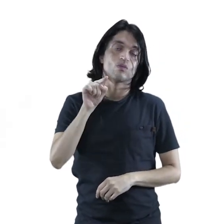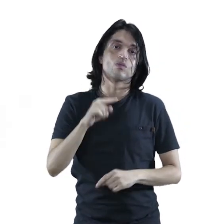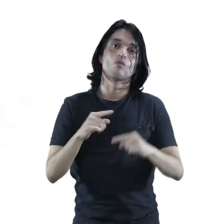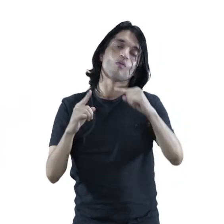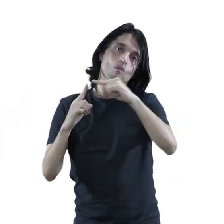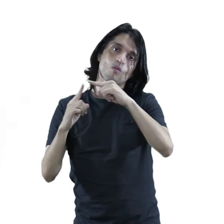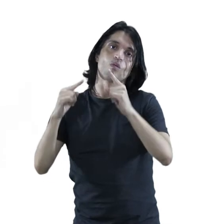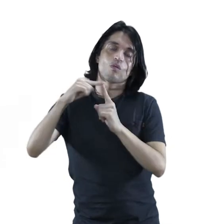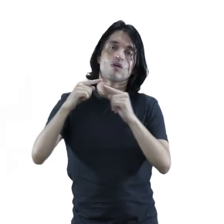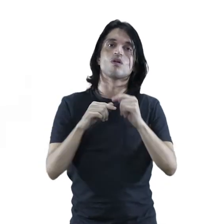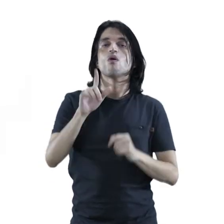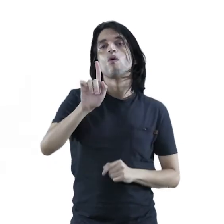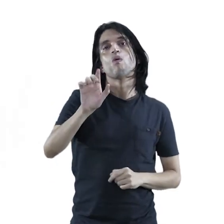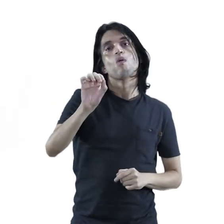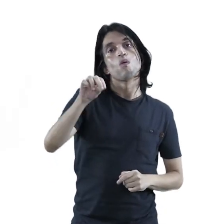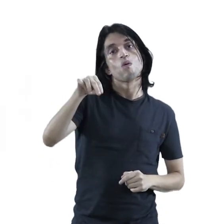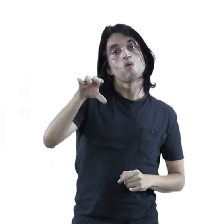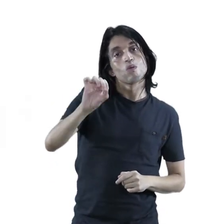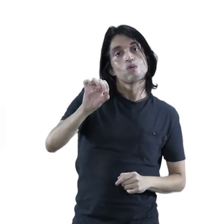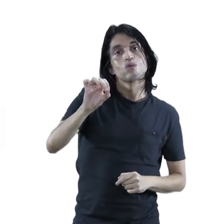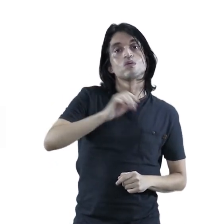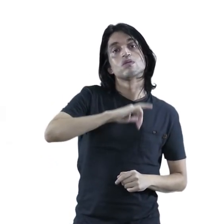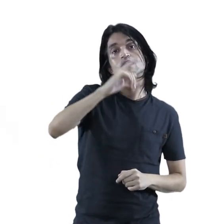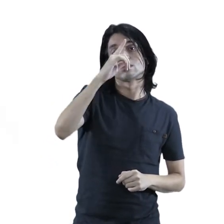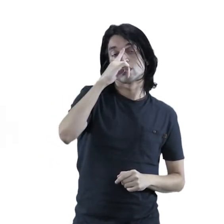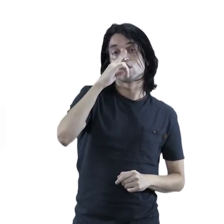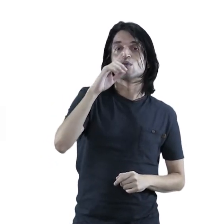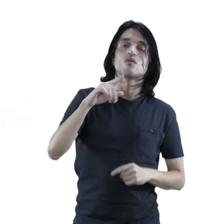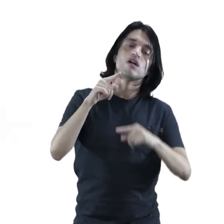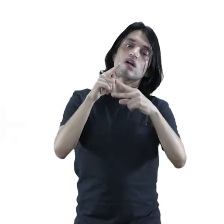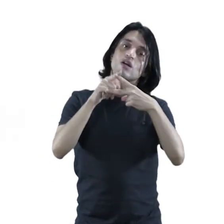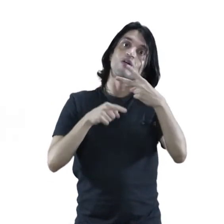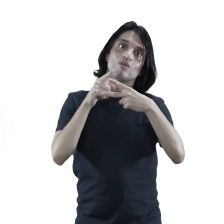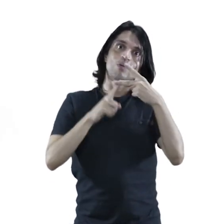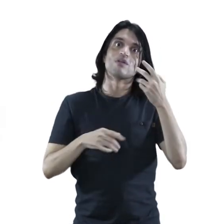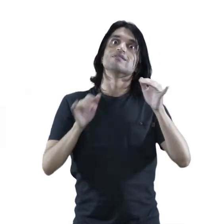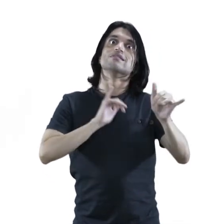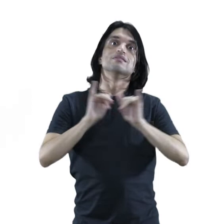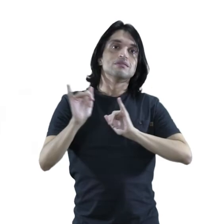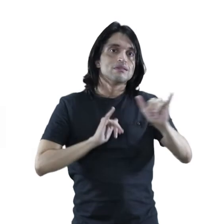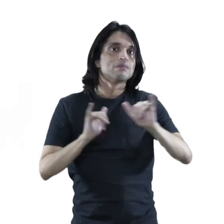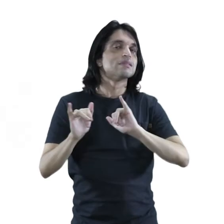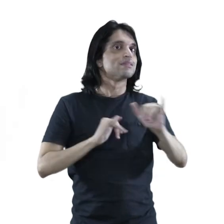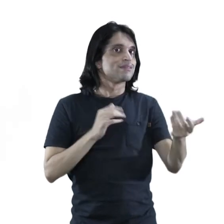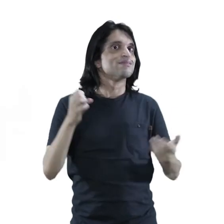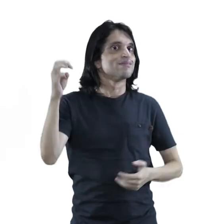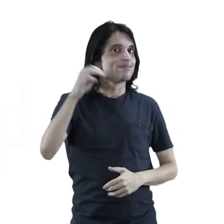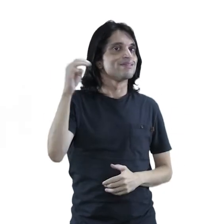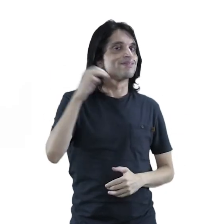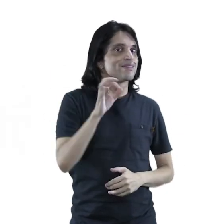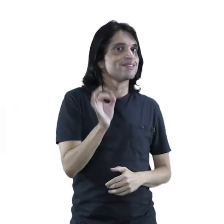Seus nomes são formados por látero, do latim, que significa lado, ou gono, do grego, que significa